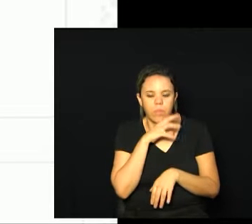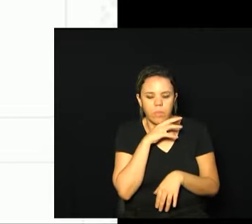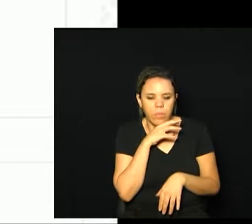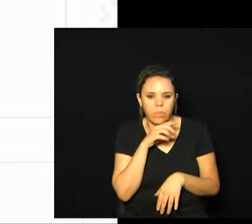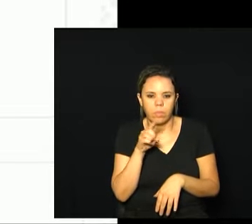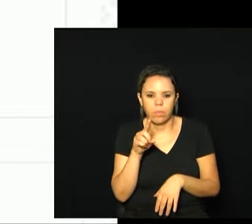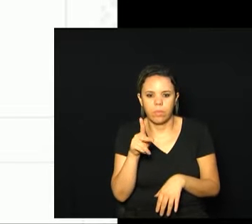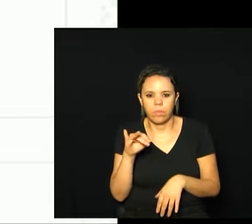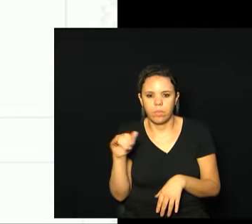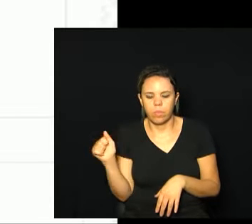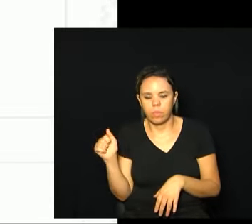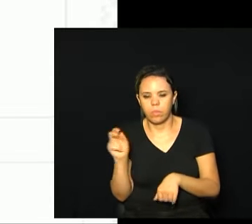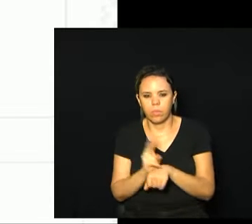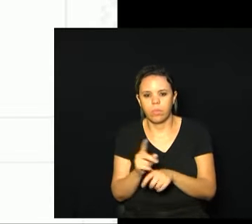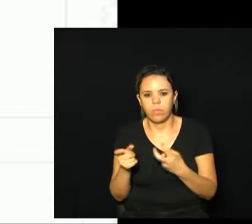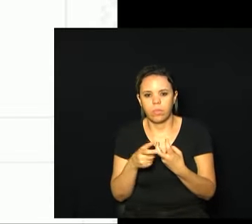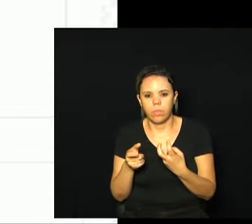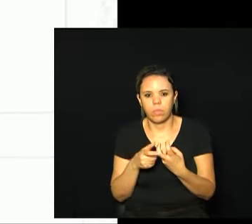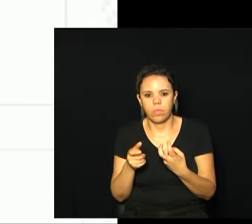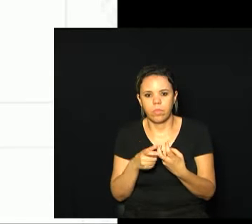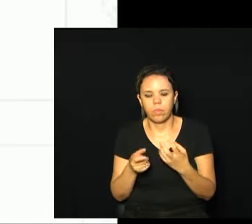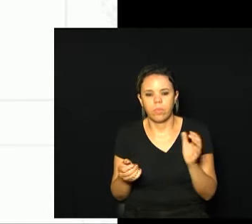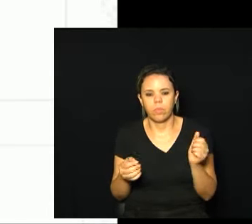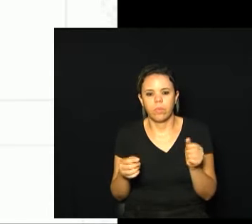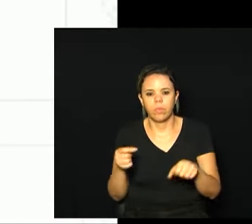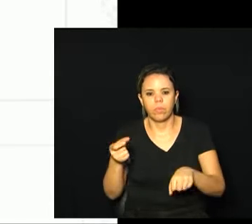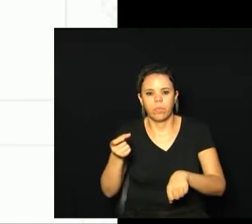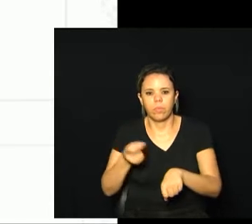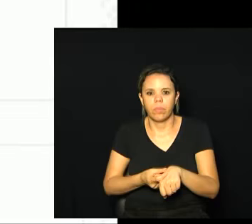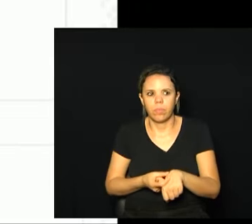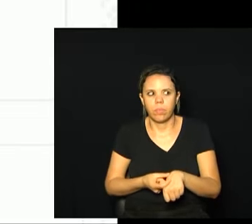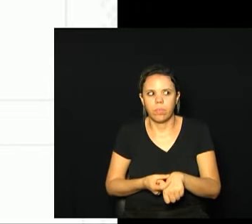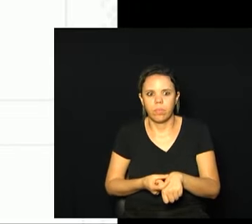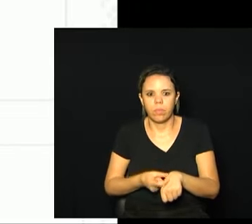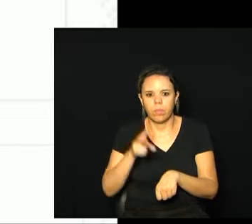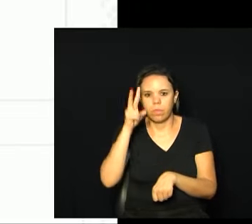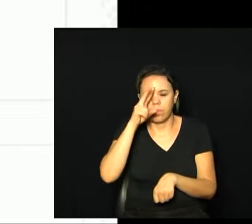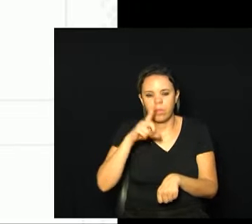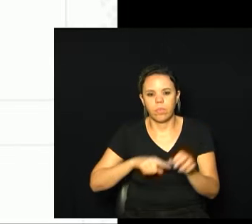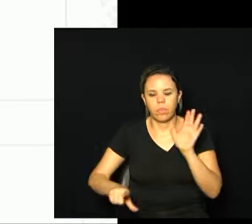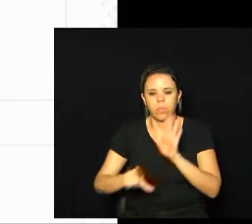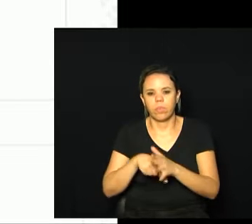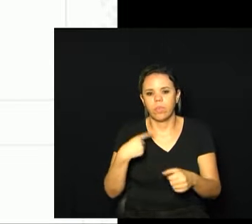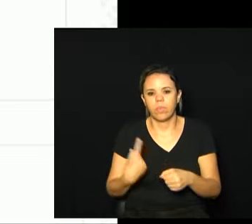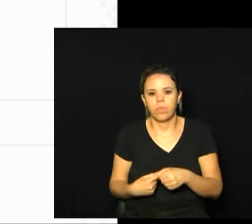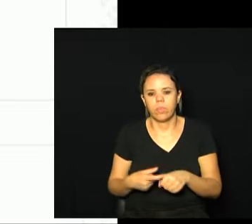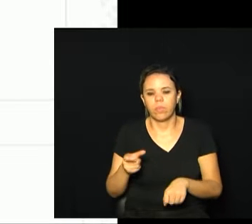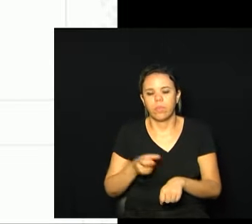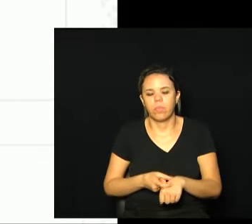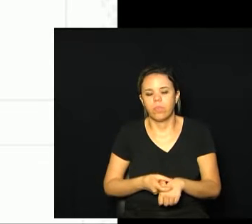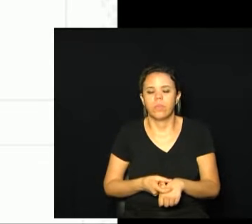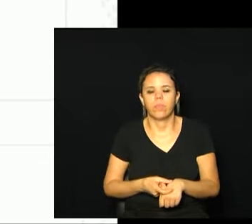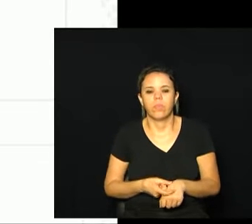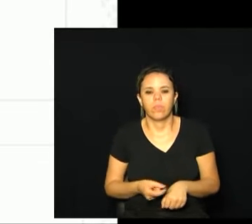DPBEA, recebeu cuidado veterinário, microchipagem, ele foi microchipado, a gente lembra que tem uma lei municipal a respeito